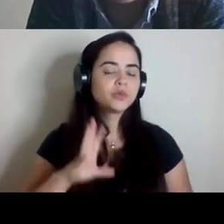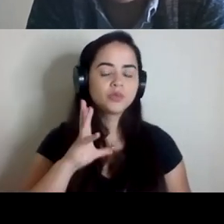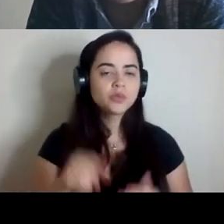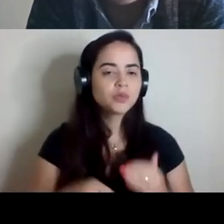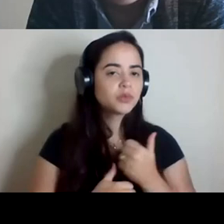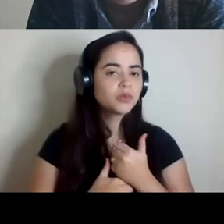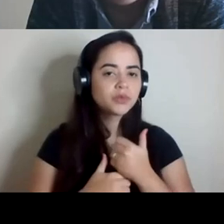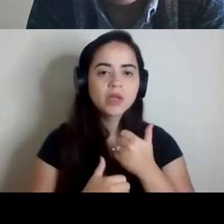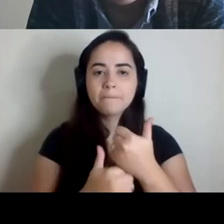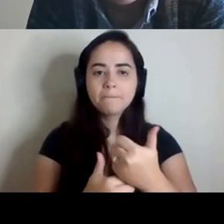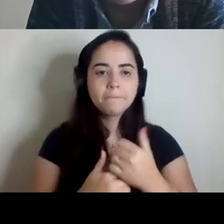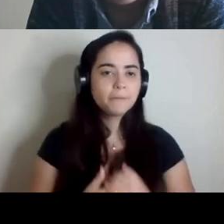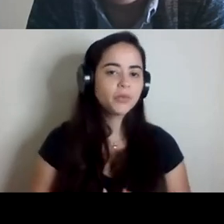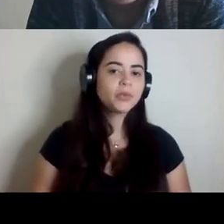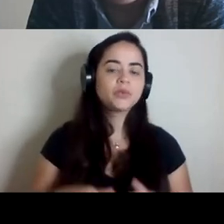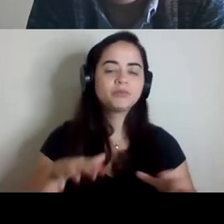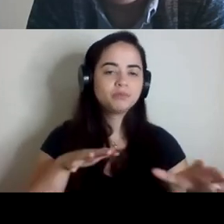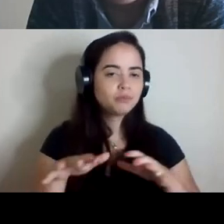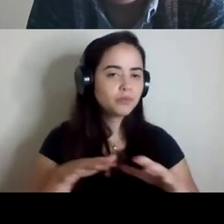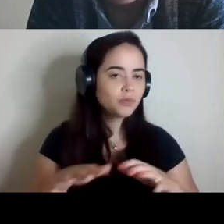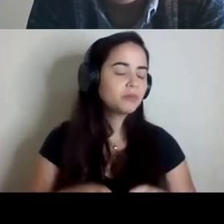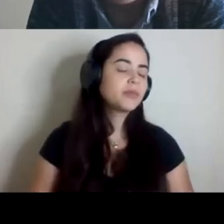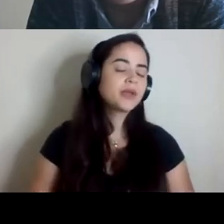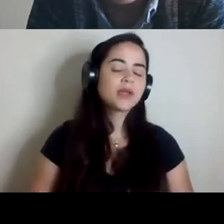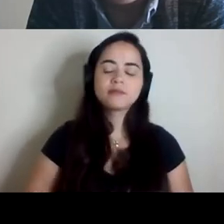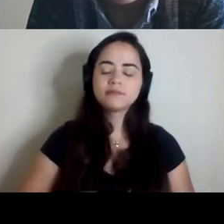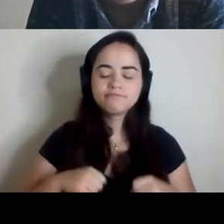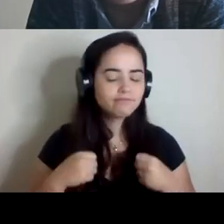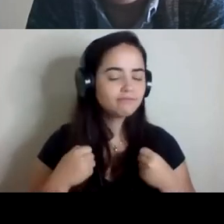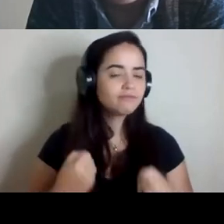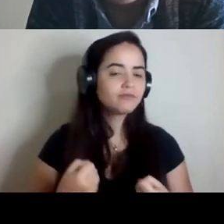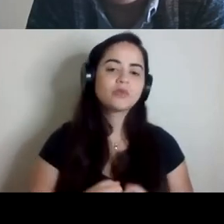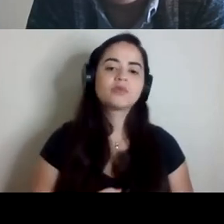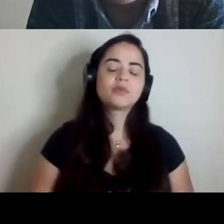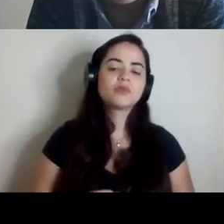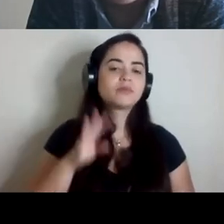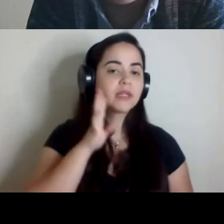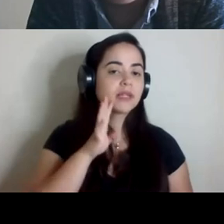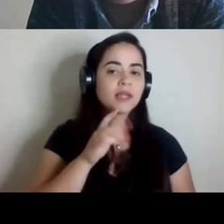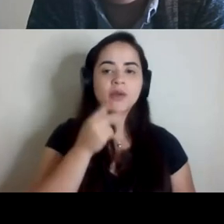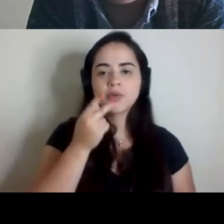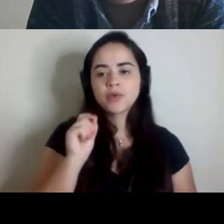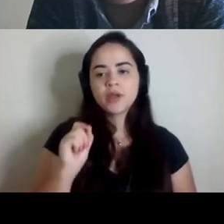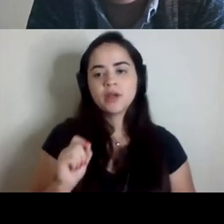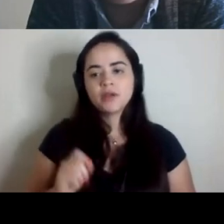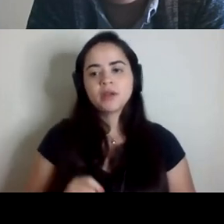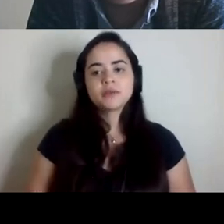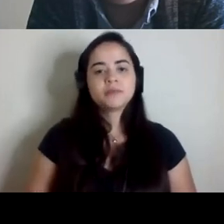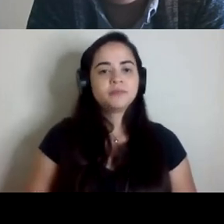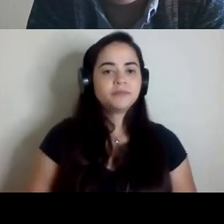essa dedicação, esse movimento, né? Acho que é legal a gente destacar isso, né? Esse